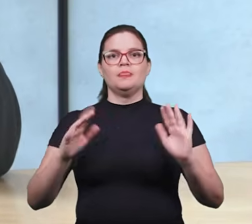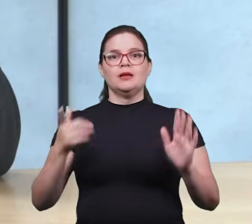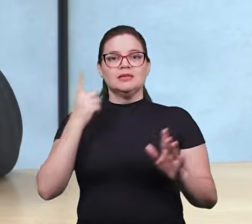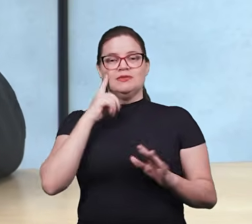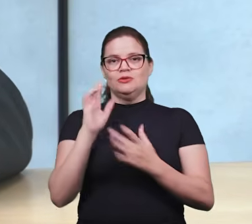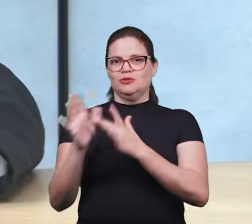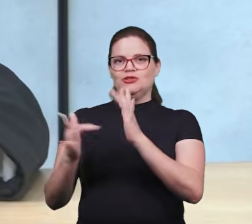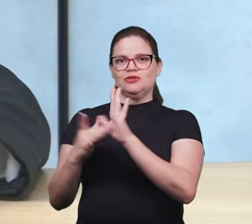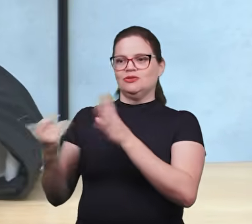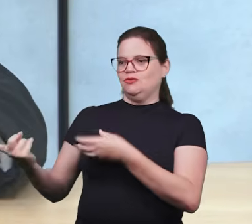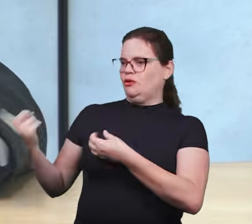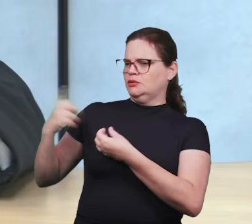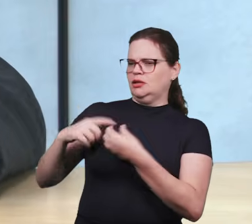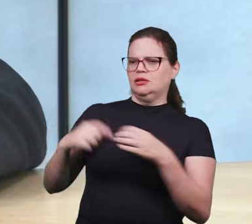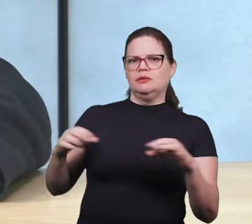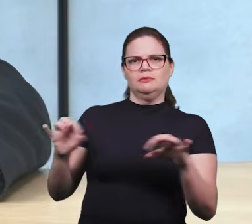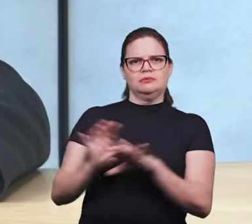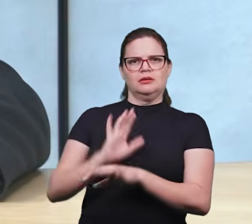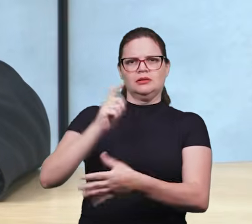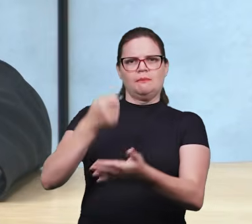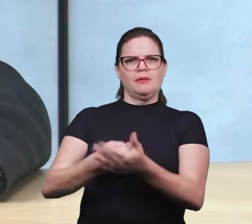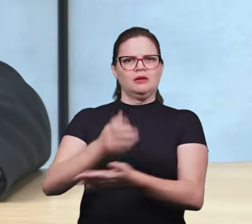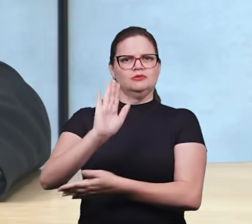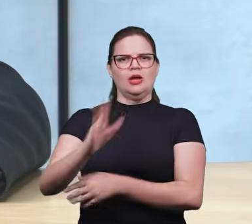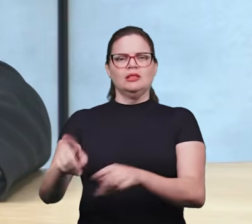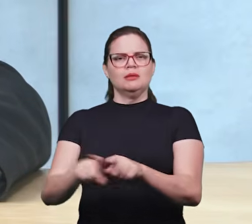mais dívida nenhuma. Olha só que coisa